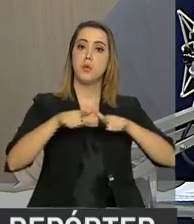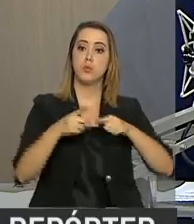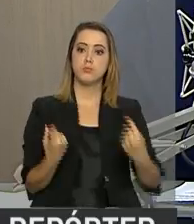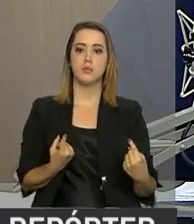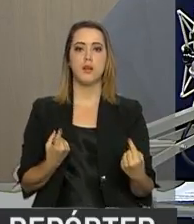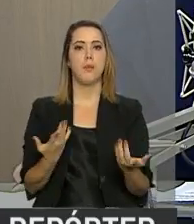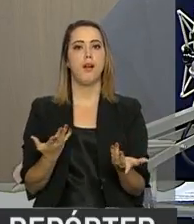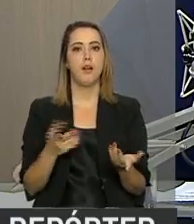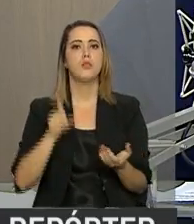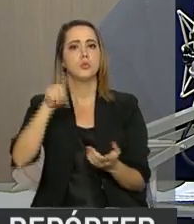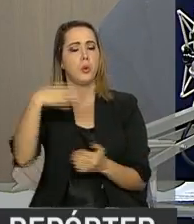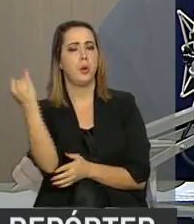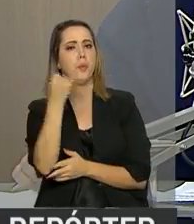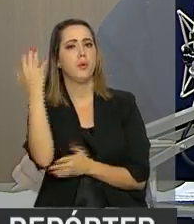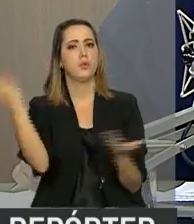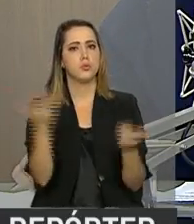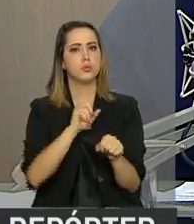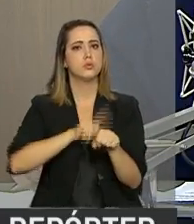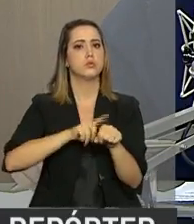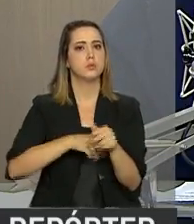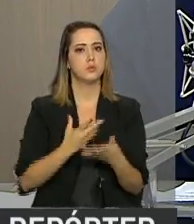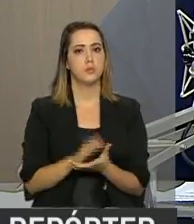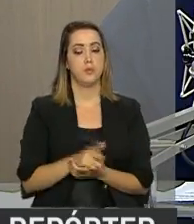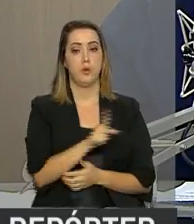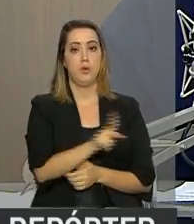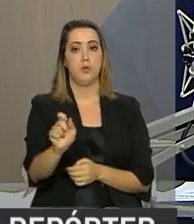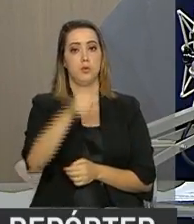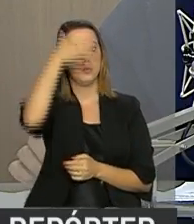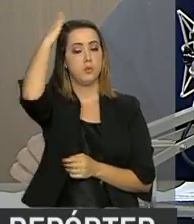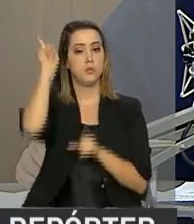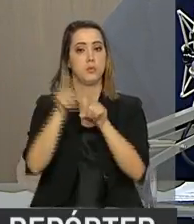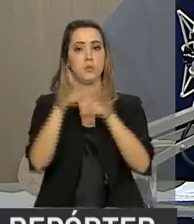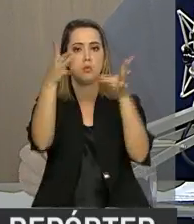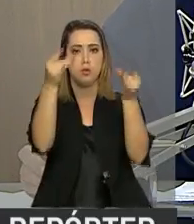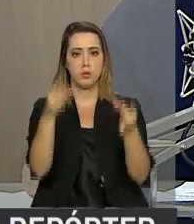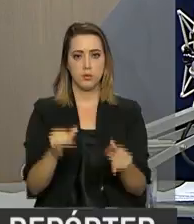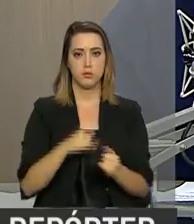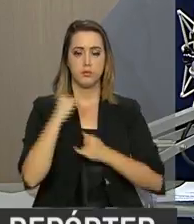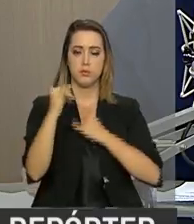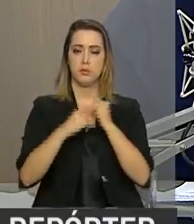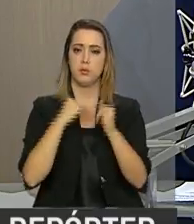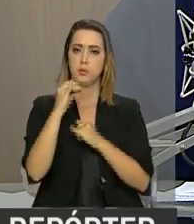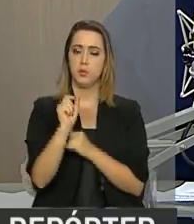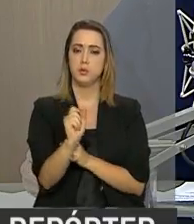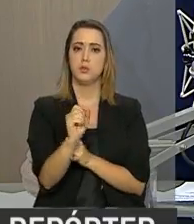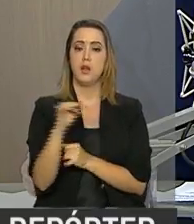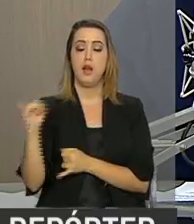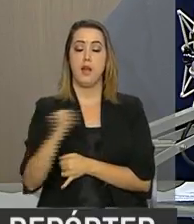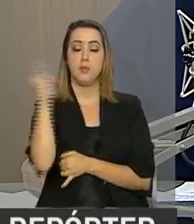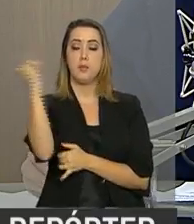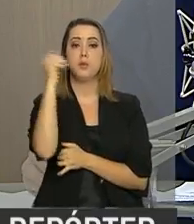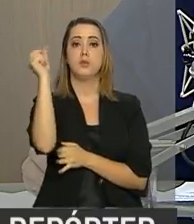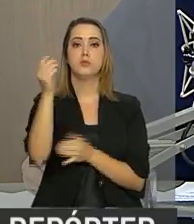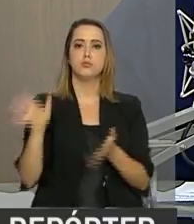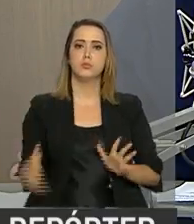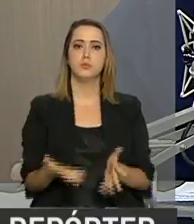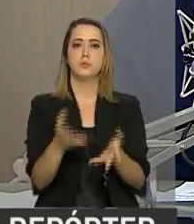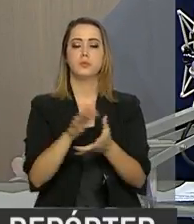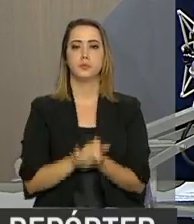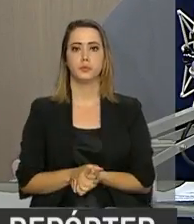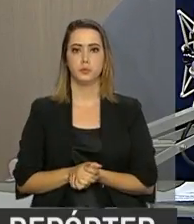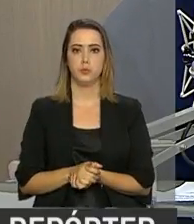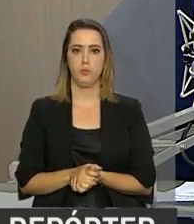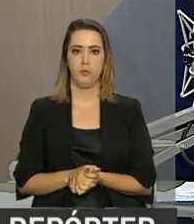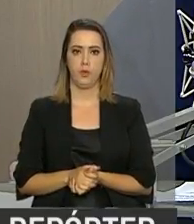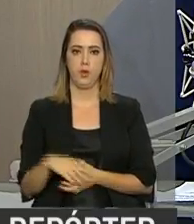é muito importante nesse momento o presidente Michel Temer destacou o potencial de geração de empregos do setor da construção nós temos